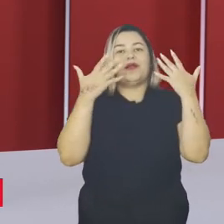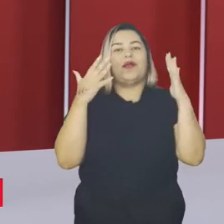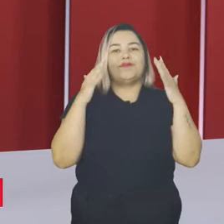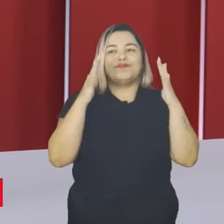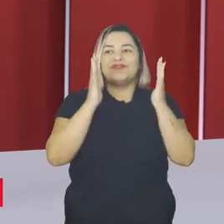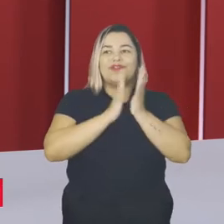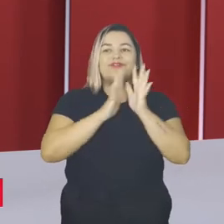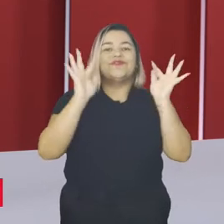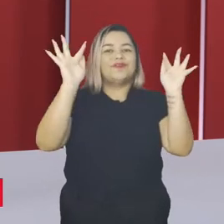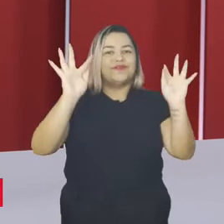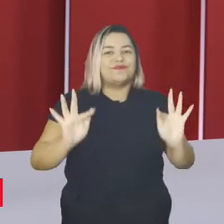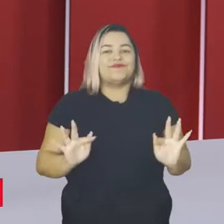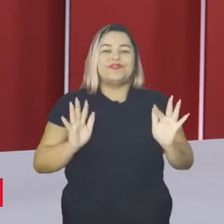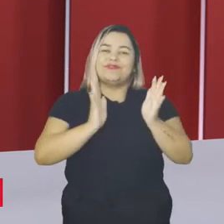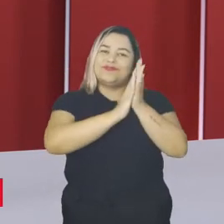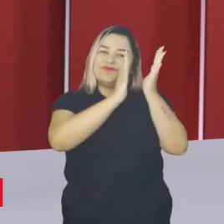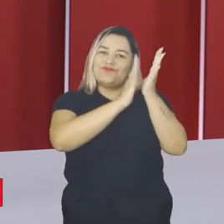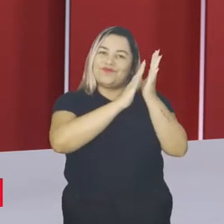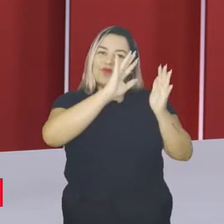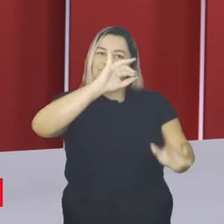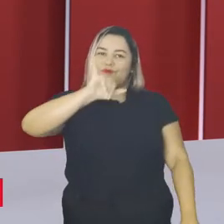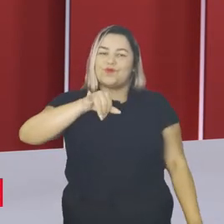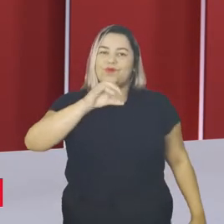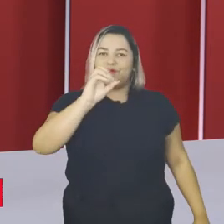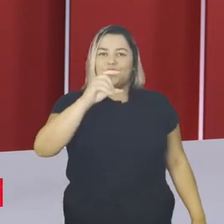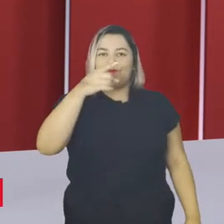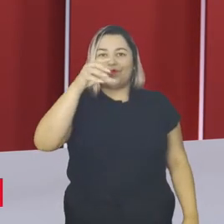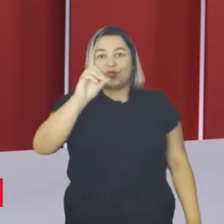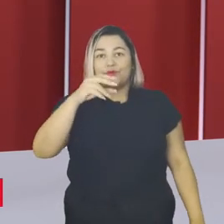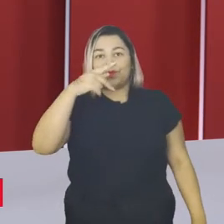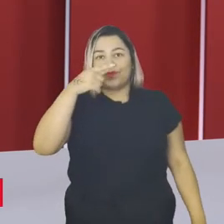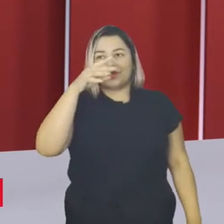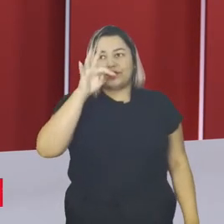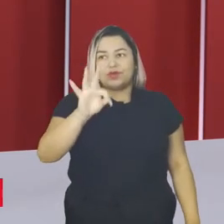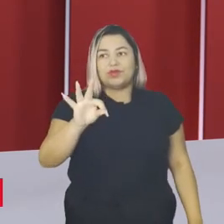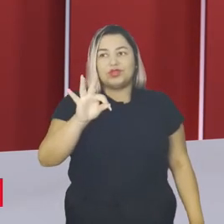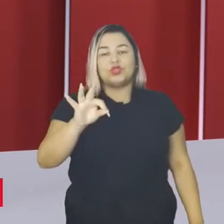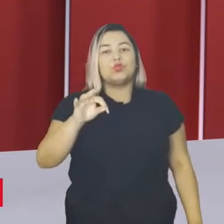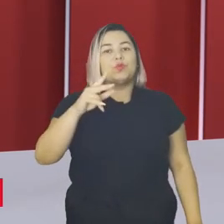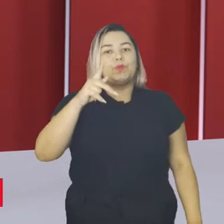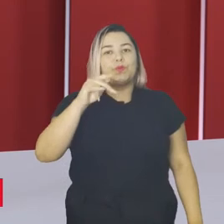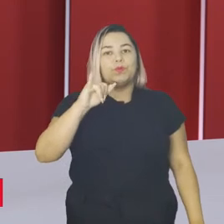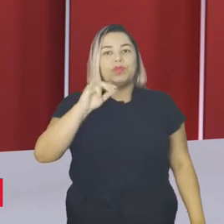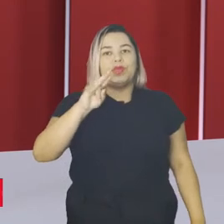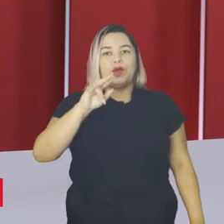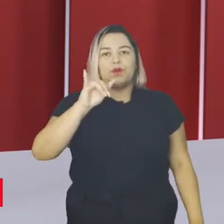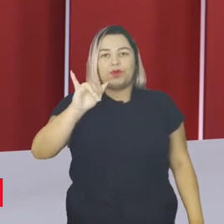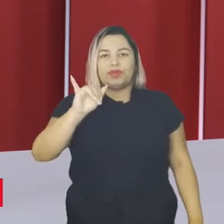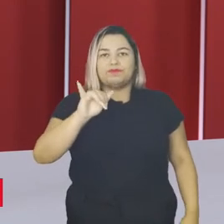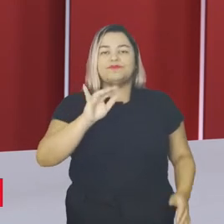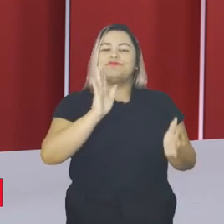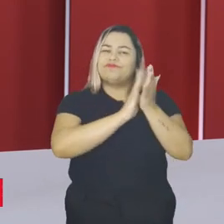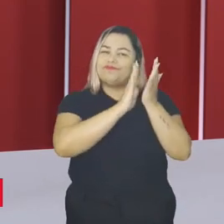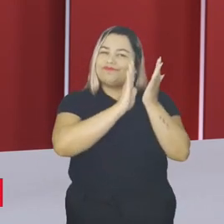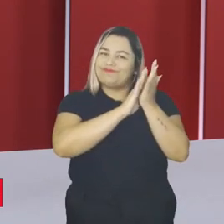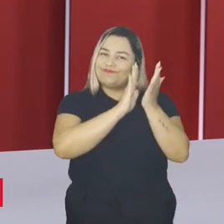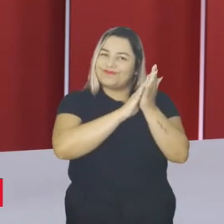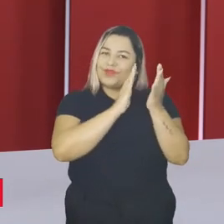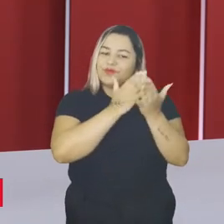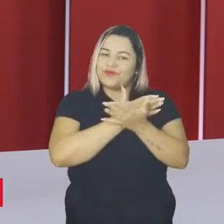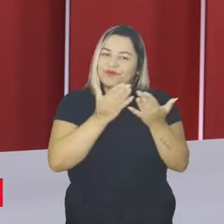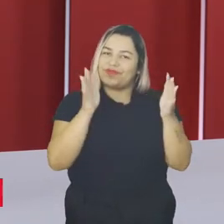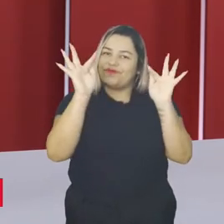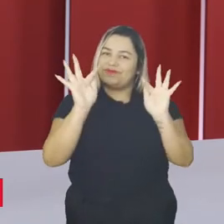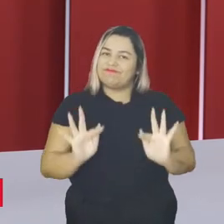feliz aniversário, João Afonso, ele que é do PT de Oeiras, no Piauí. Parabéns para você, feliz